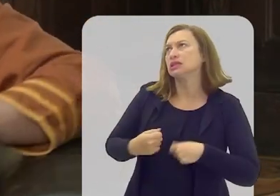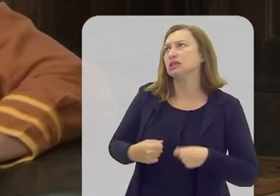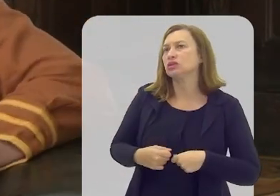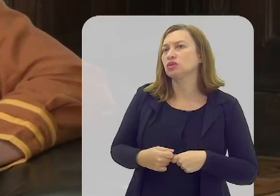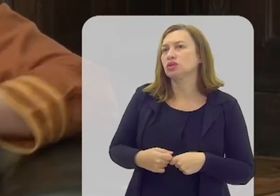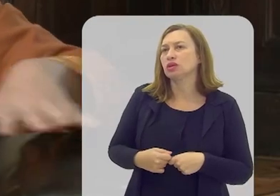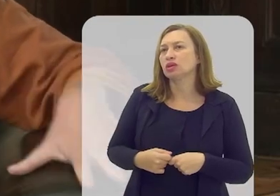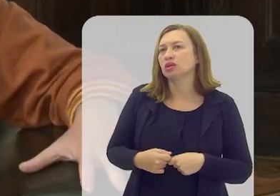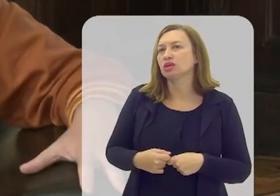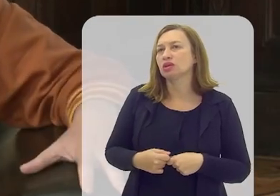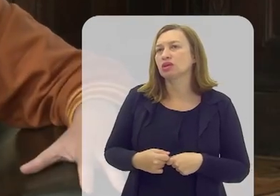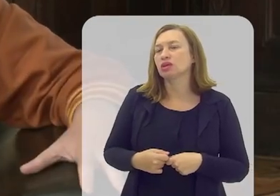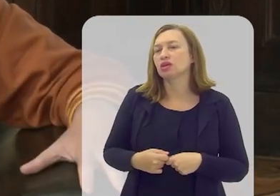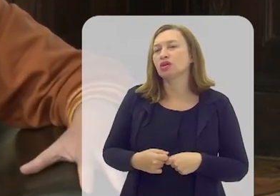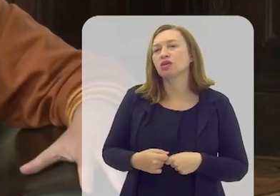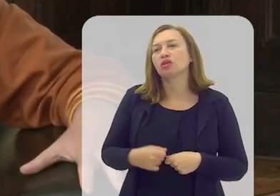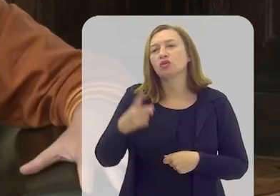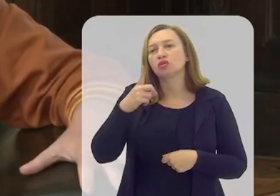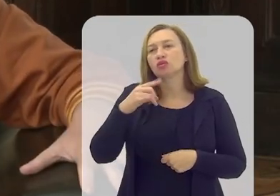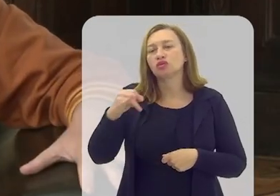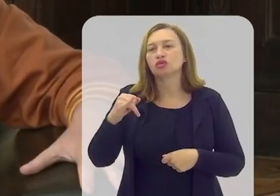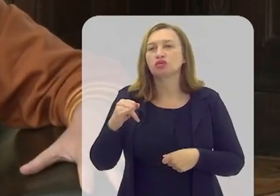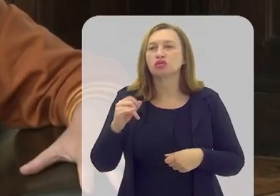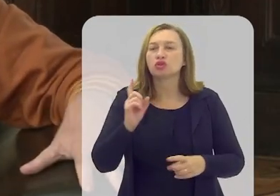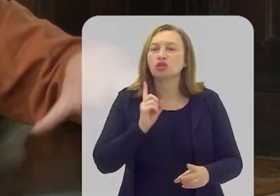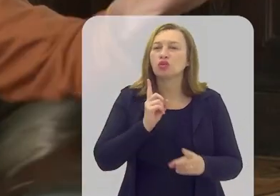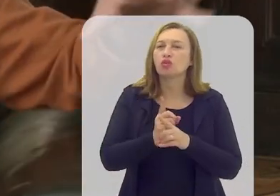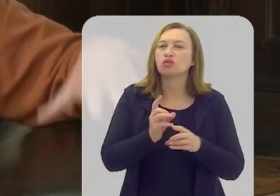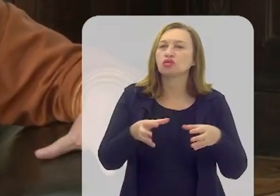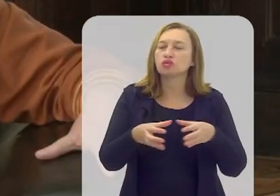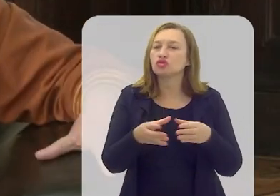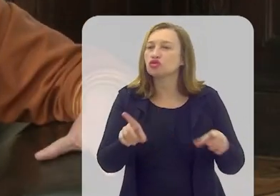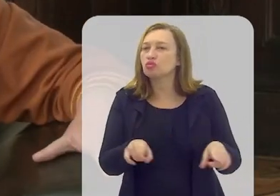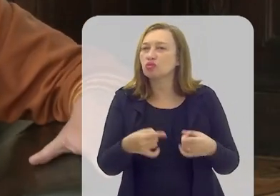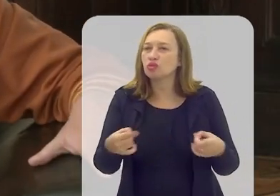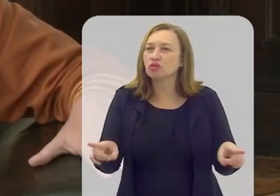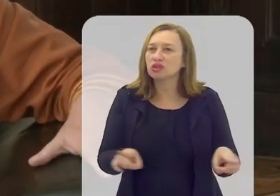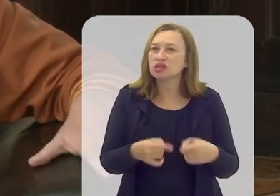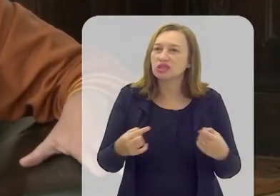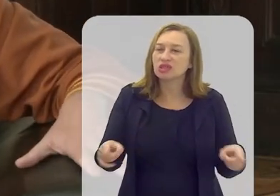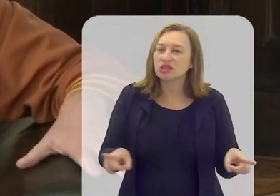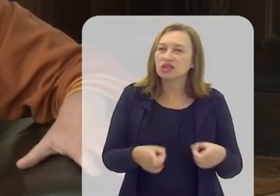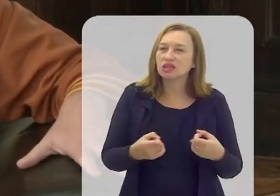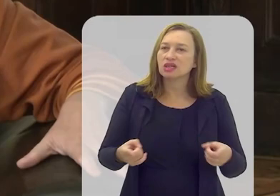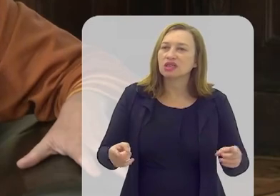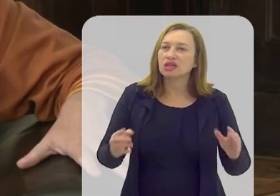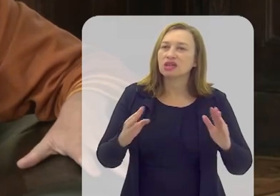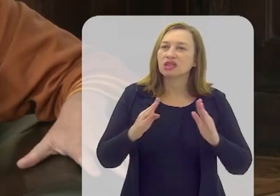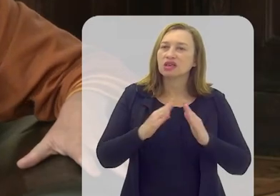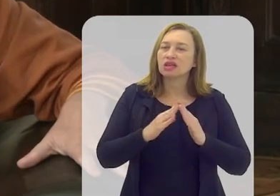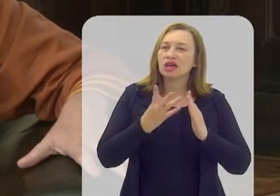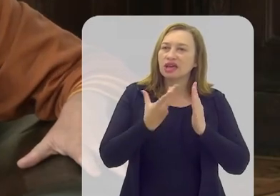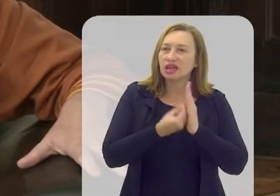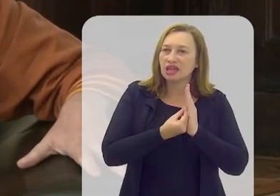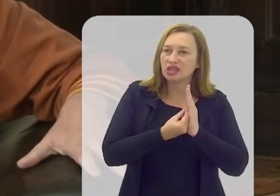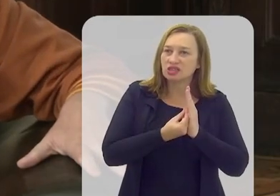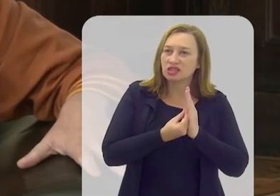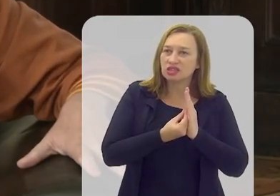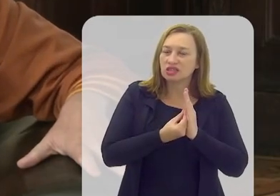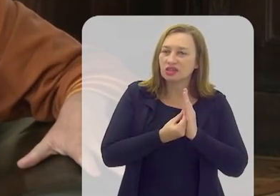de um produtor. E aí eu fui para um dia de um encontro de bandas era até a